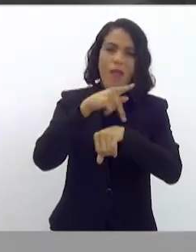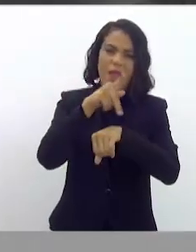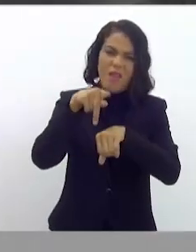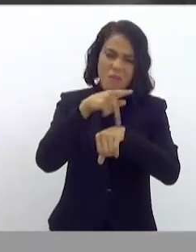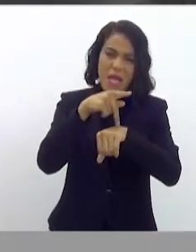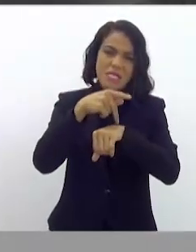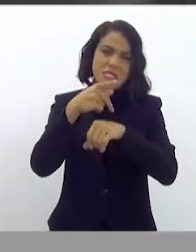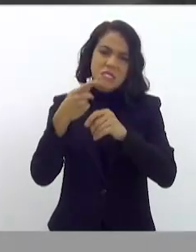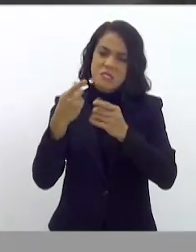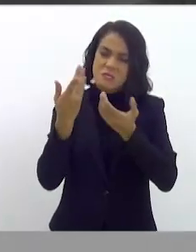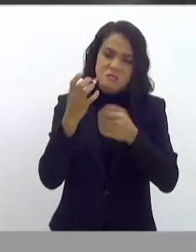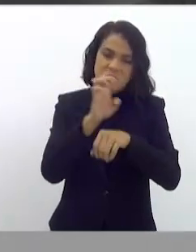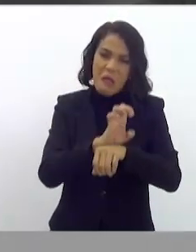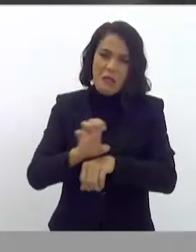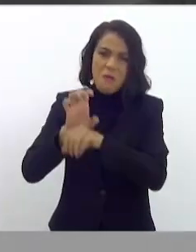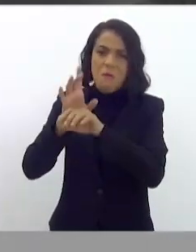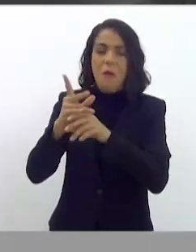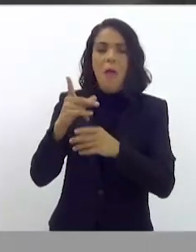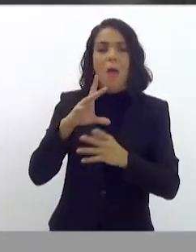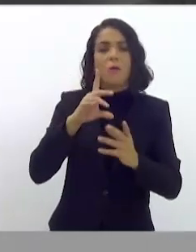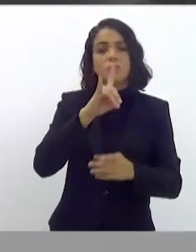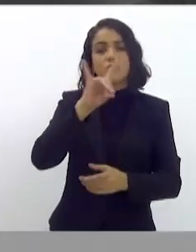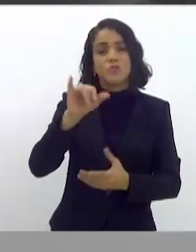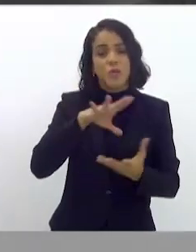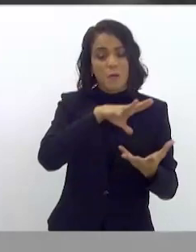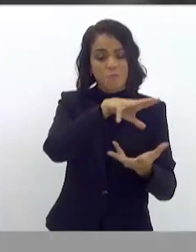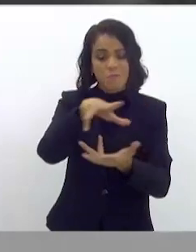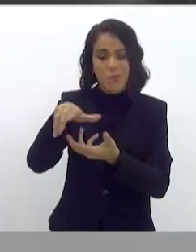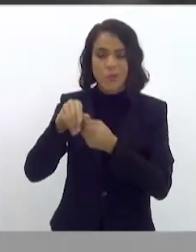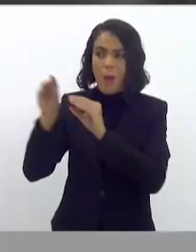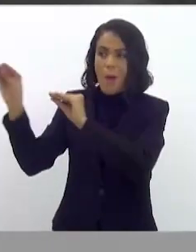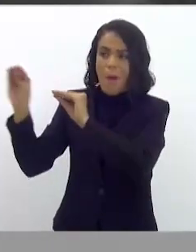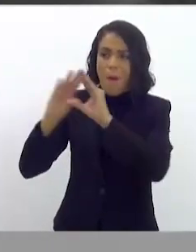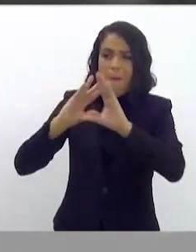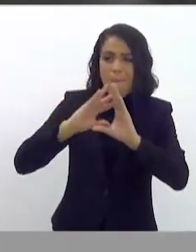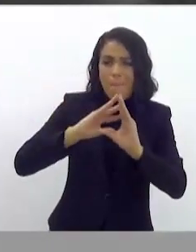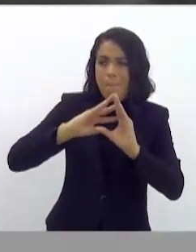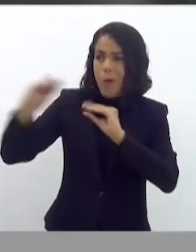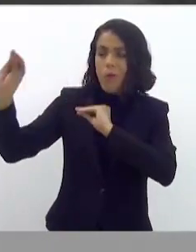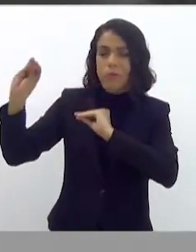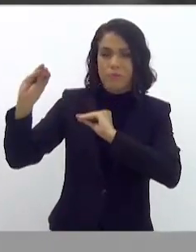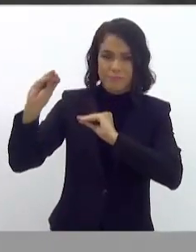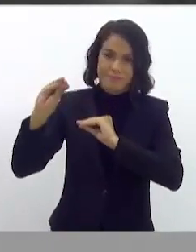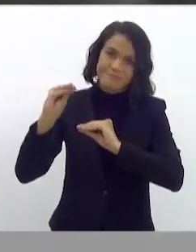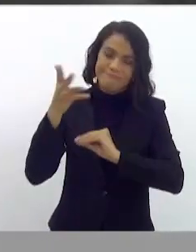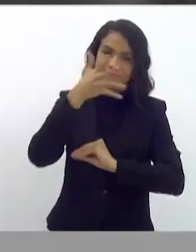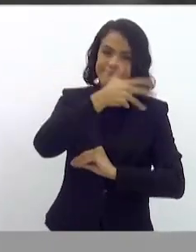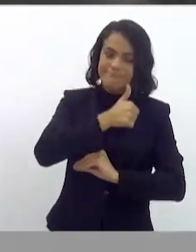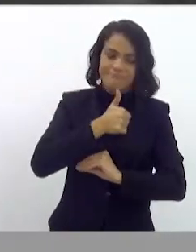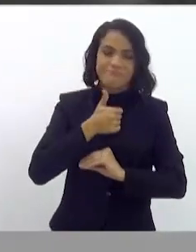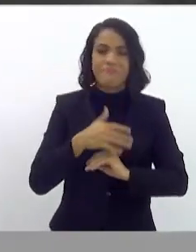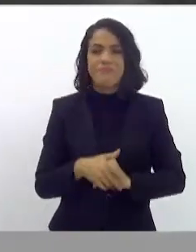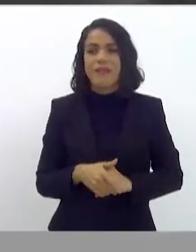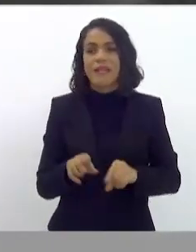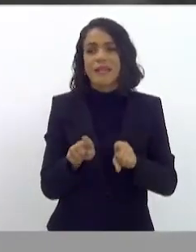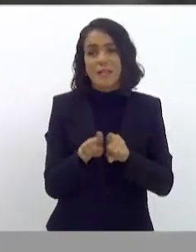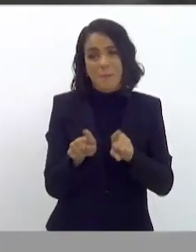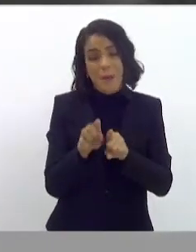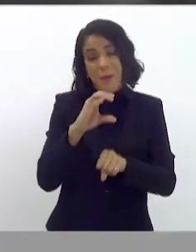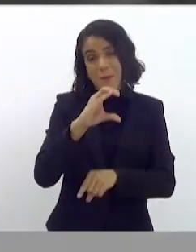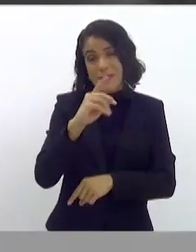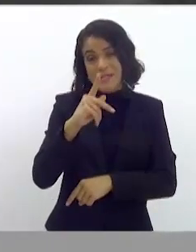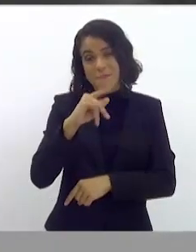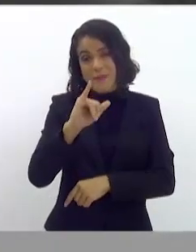20, né, que é o Dia Mundial do Refúgio. Então, isso acabou nos atrasando aqui, mas é uma CPI que, como já demonstrei